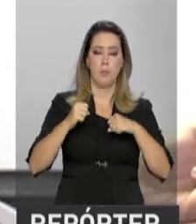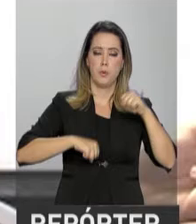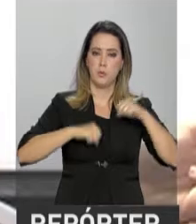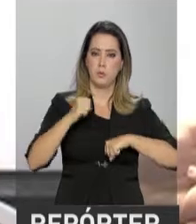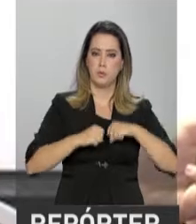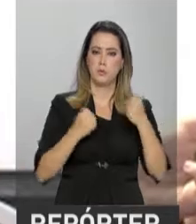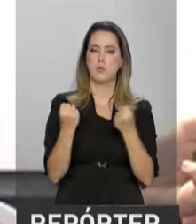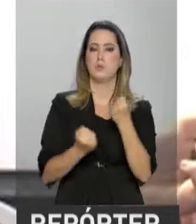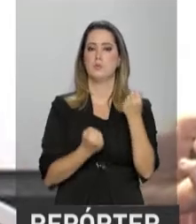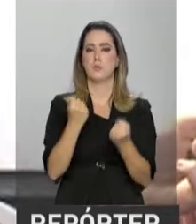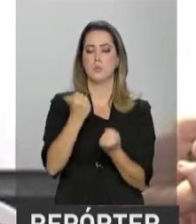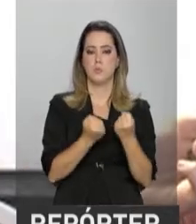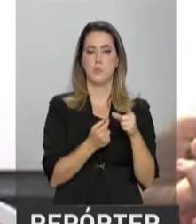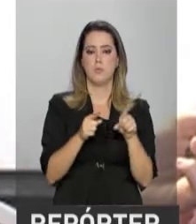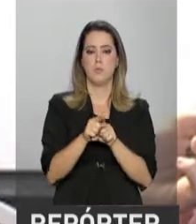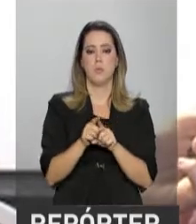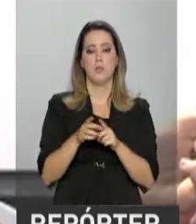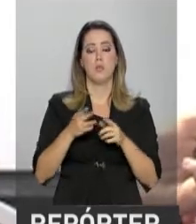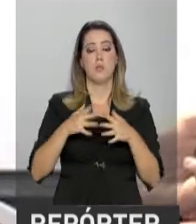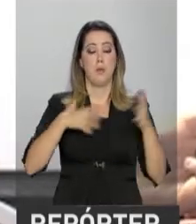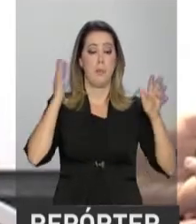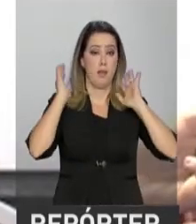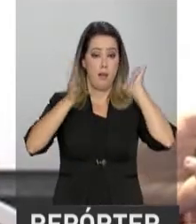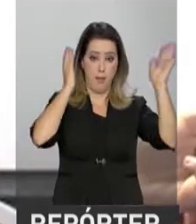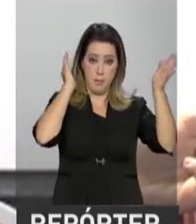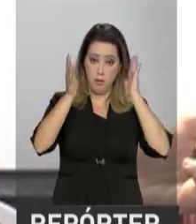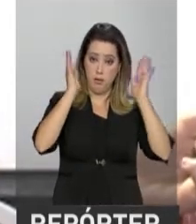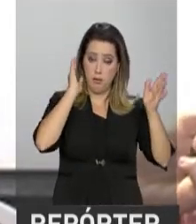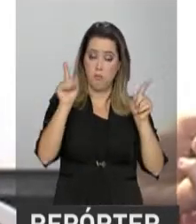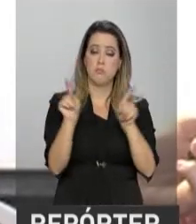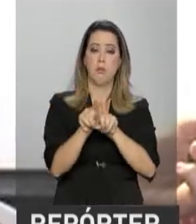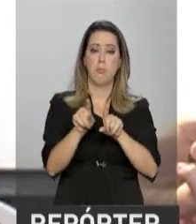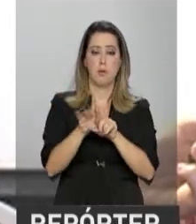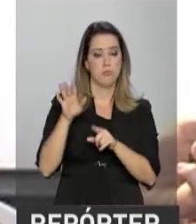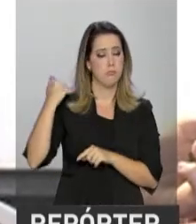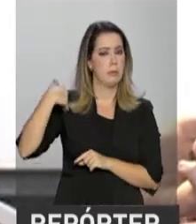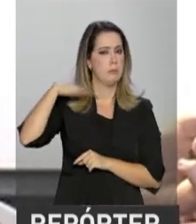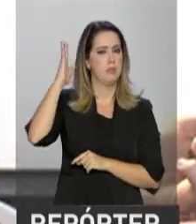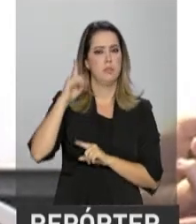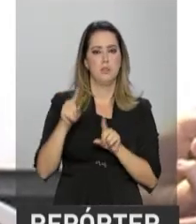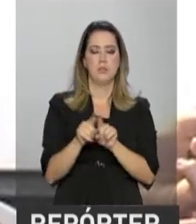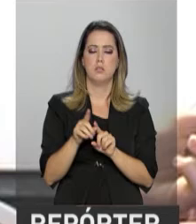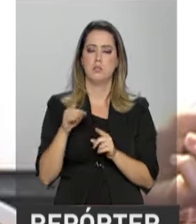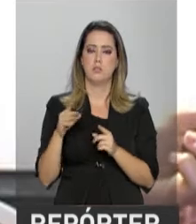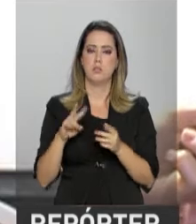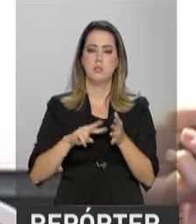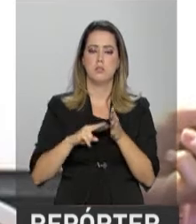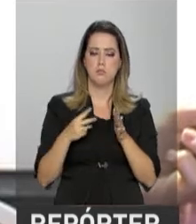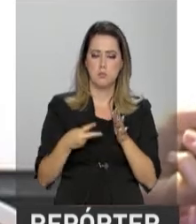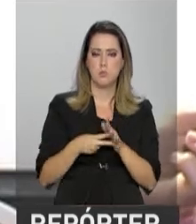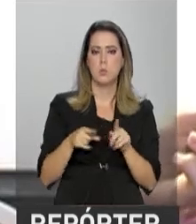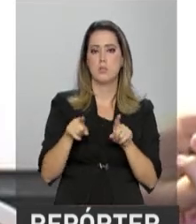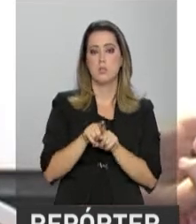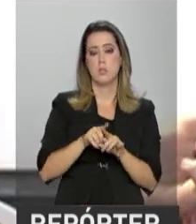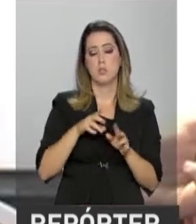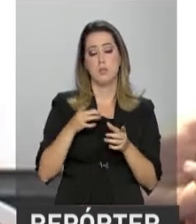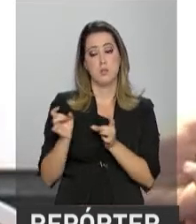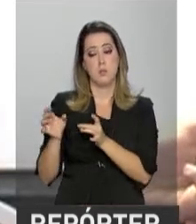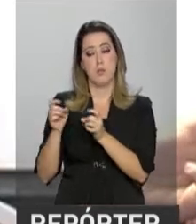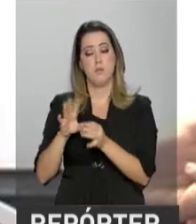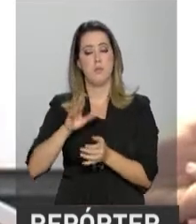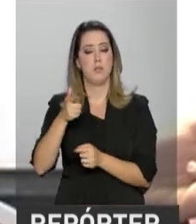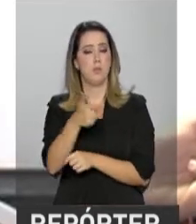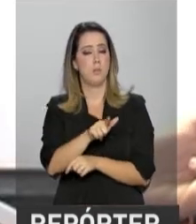função da maior produção dos caminhões tendo como pano de fundo na explicação desses resultados também no mercado externo para justificar